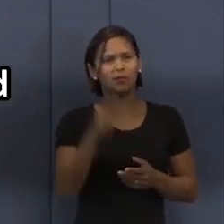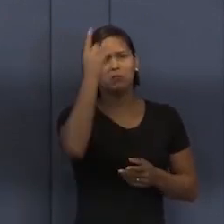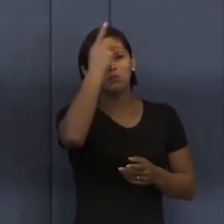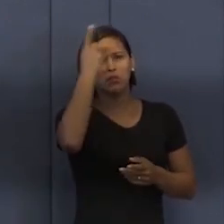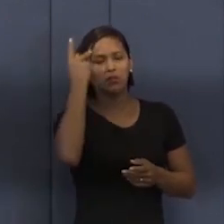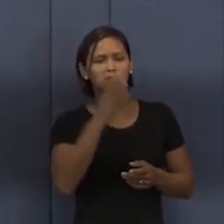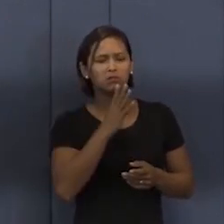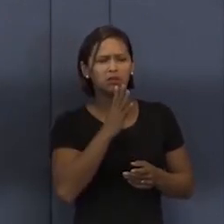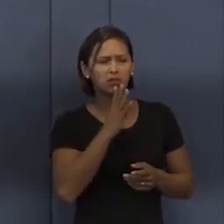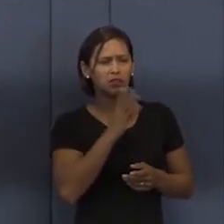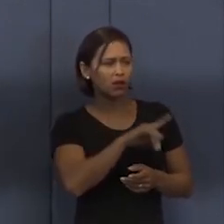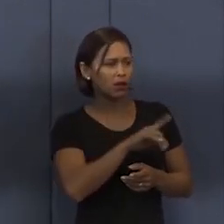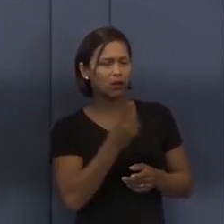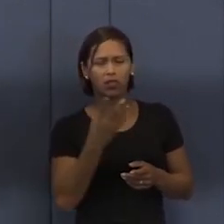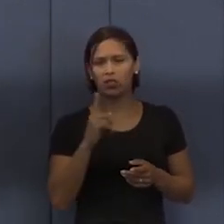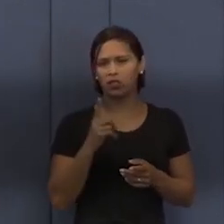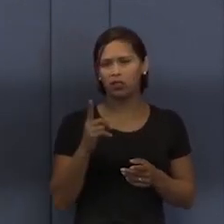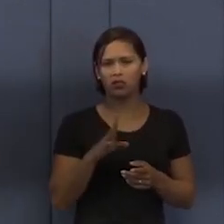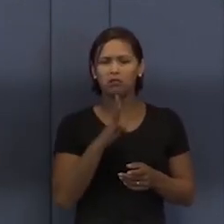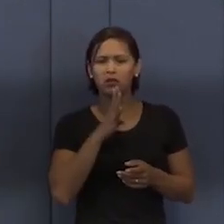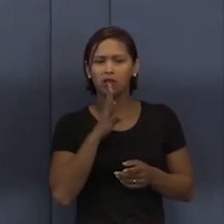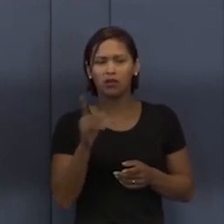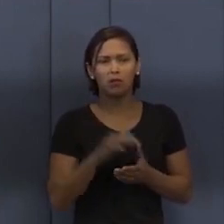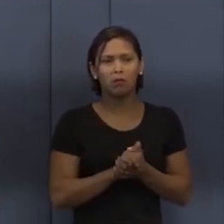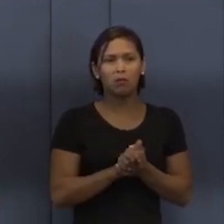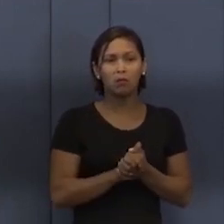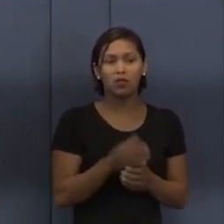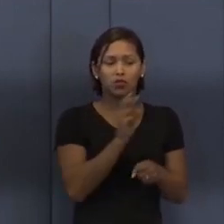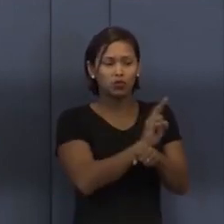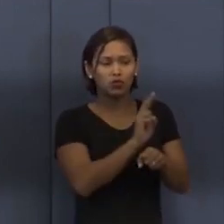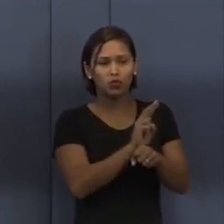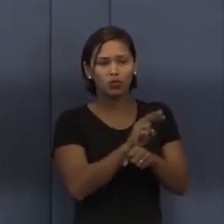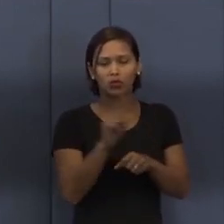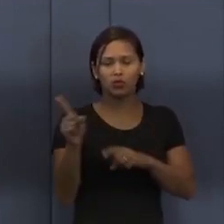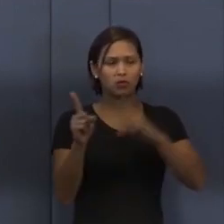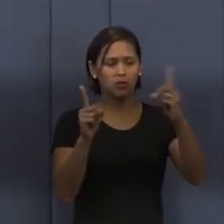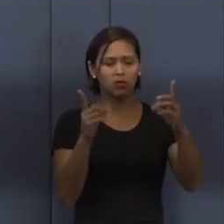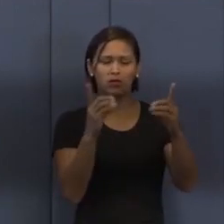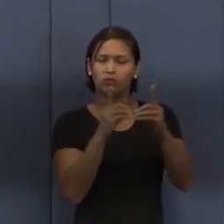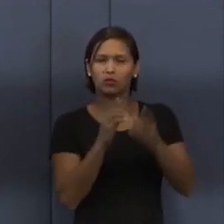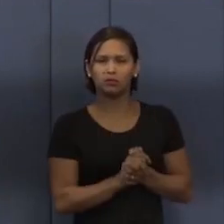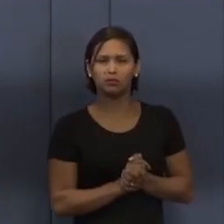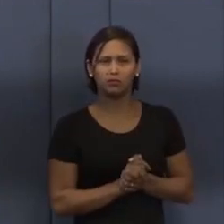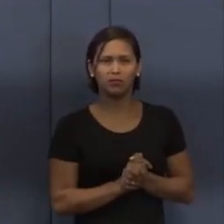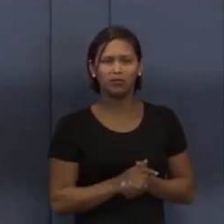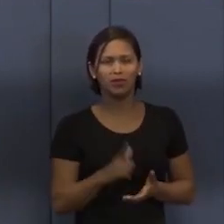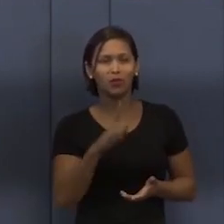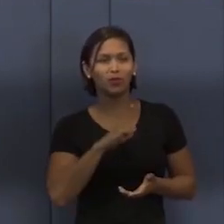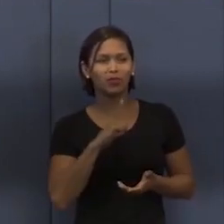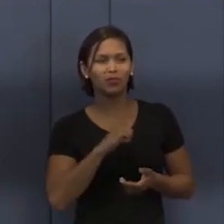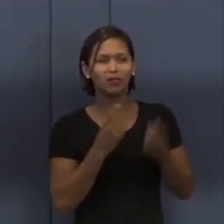sociedade. Ainda que as pessoas não se conheçam pessoalmente, porque há um grau de lealdade que você não pode cruzar de forma